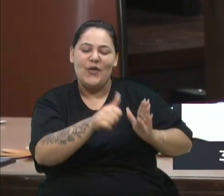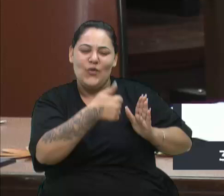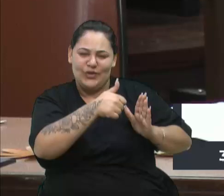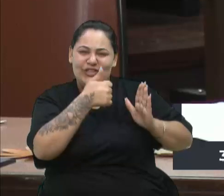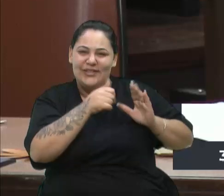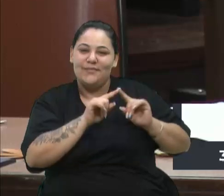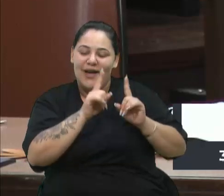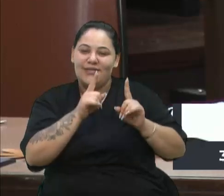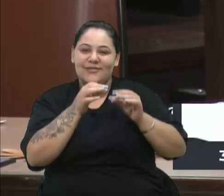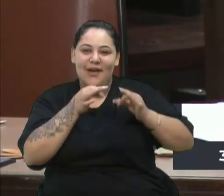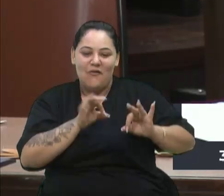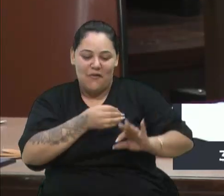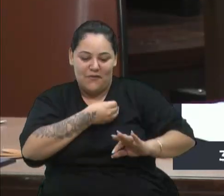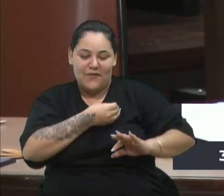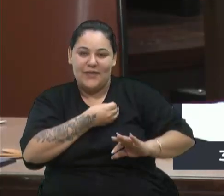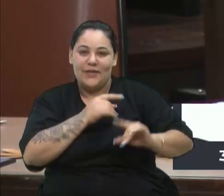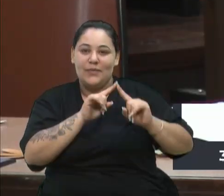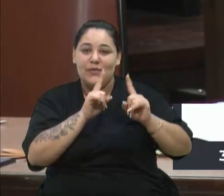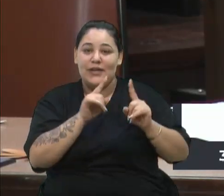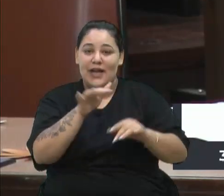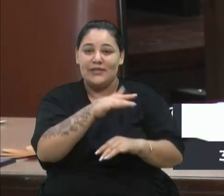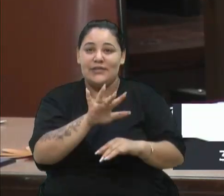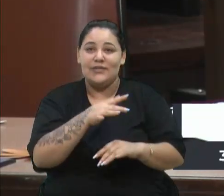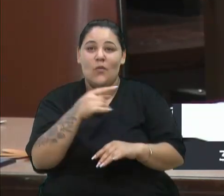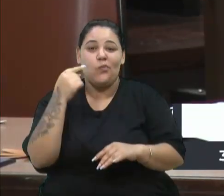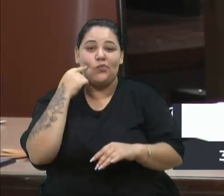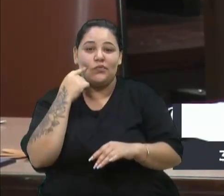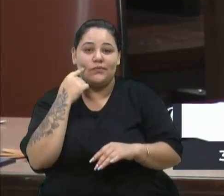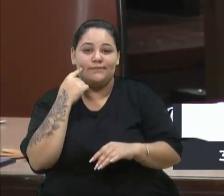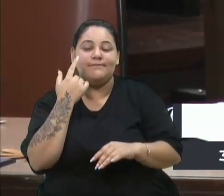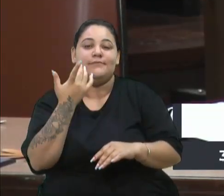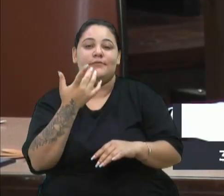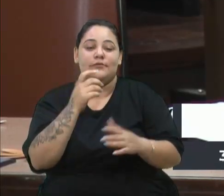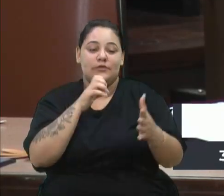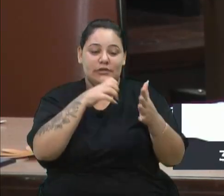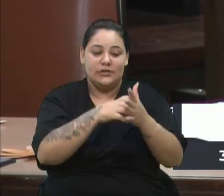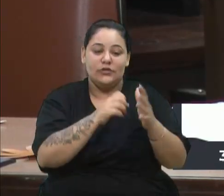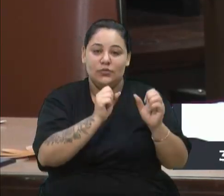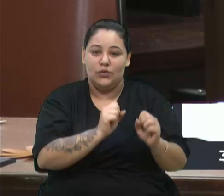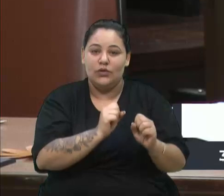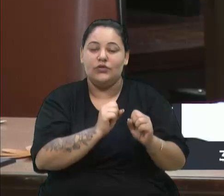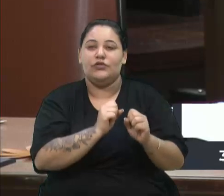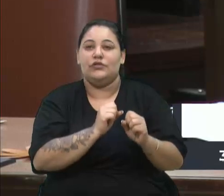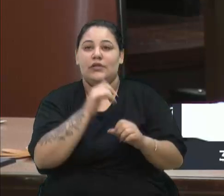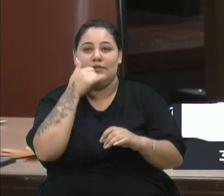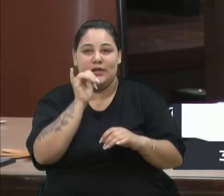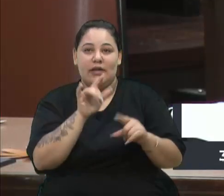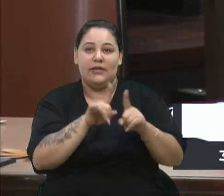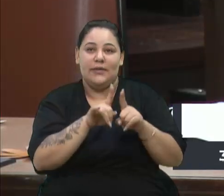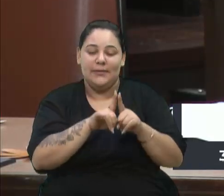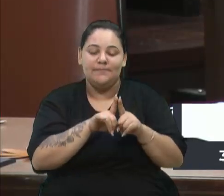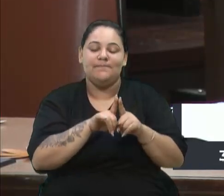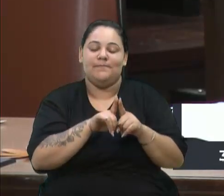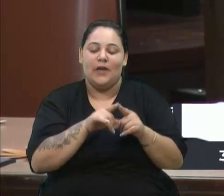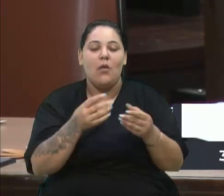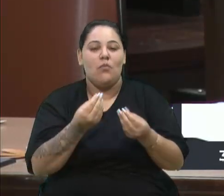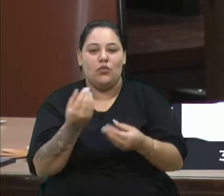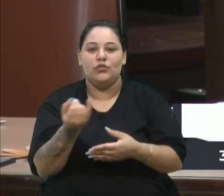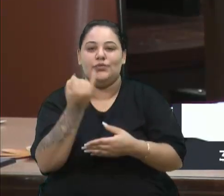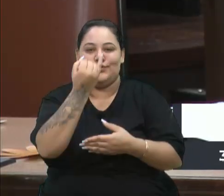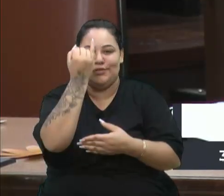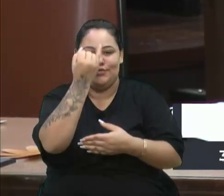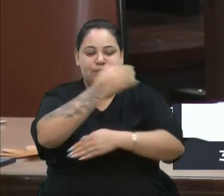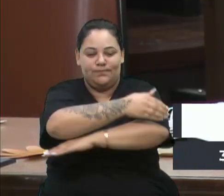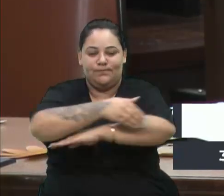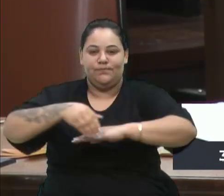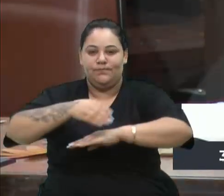vidas. Porque, às vezes, um pneu furado, um acidente que pode ser evitado numa rota do sol. Então, esse trabalho